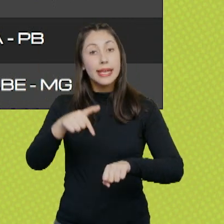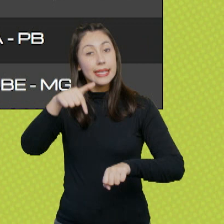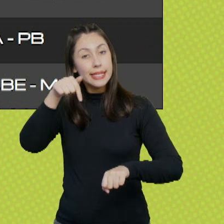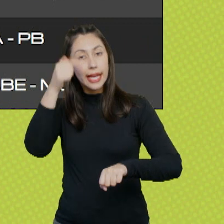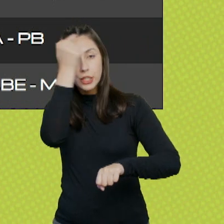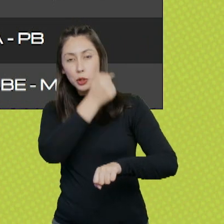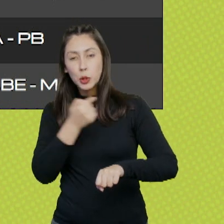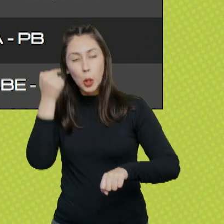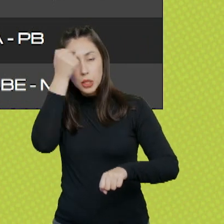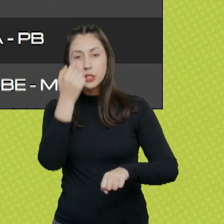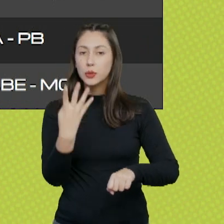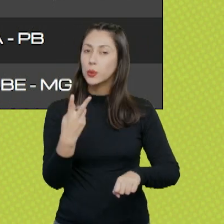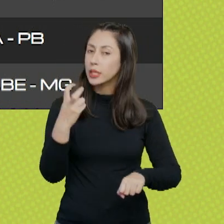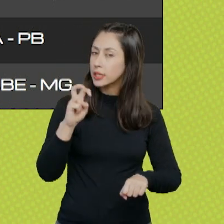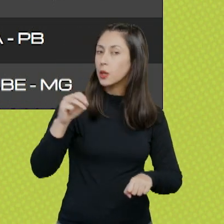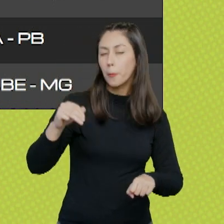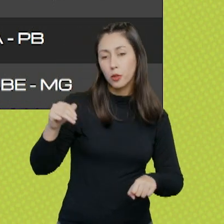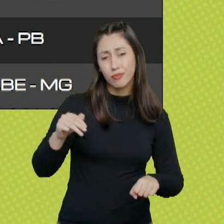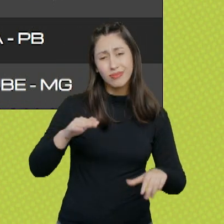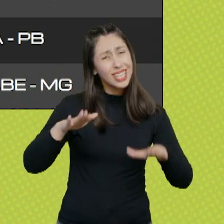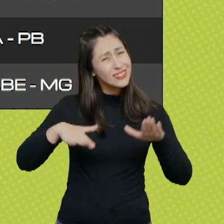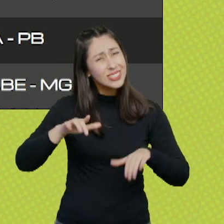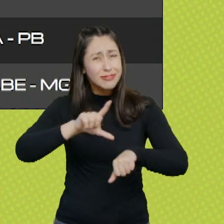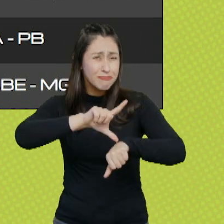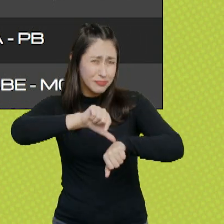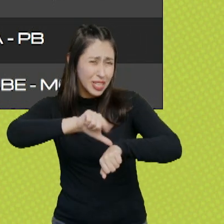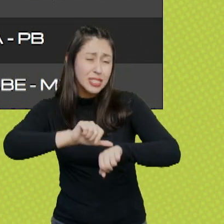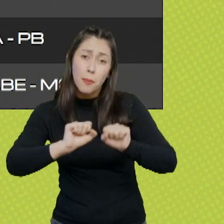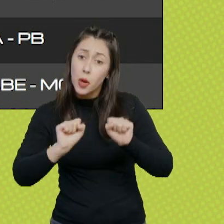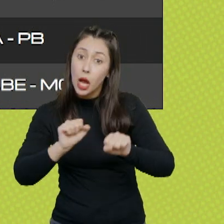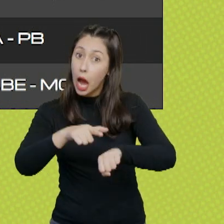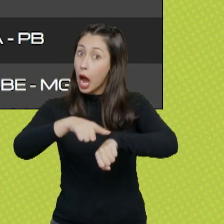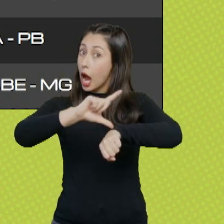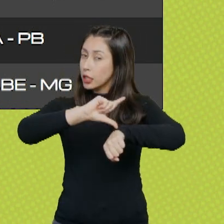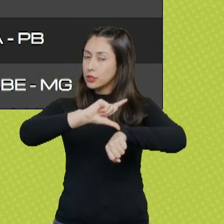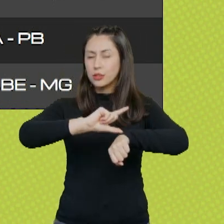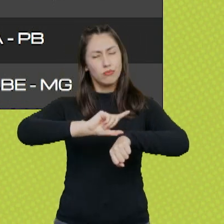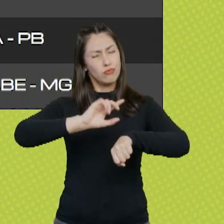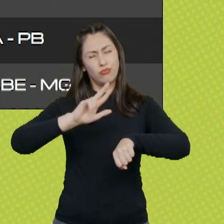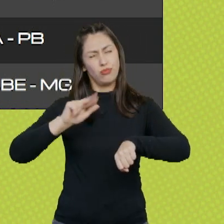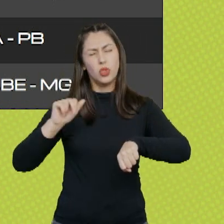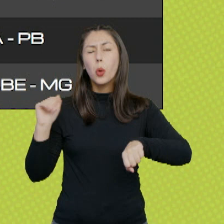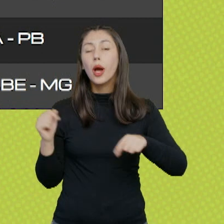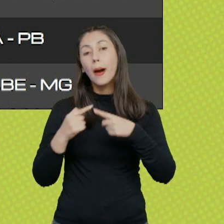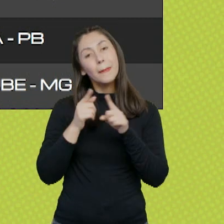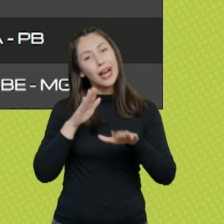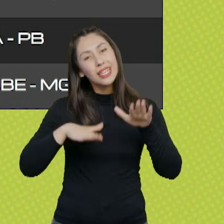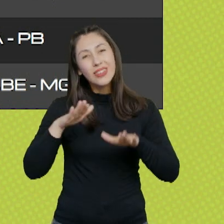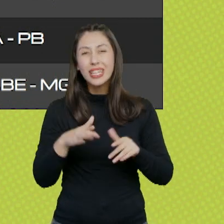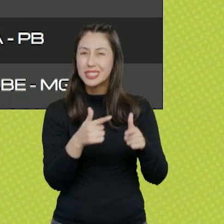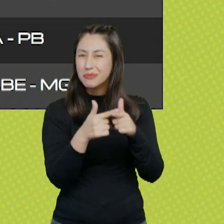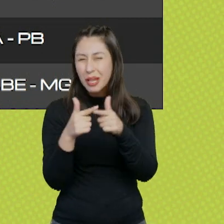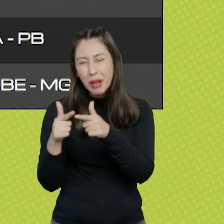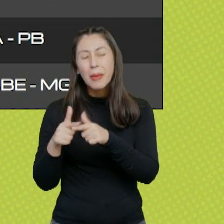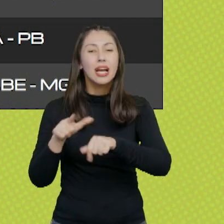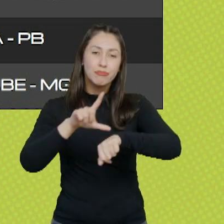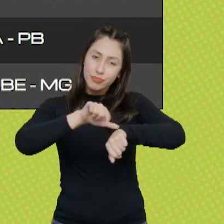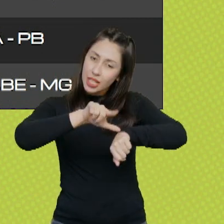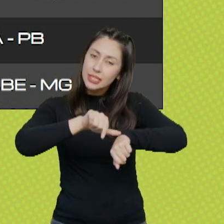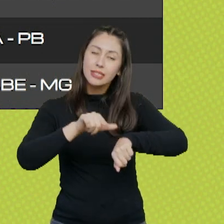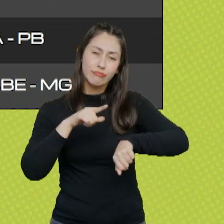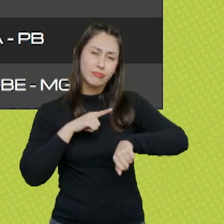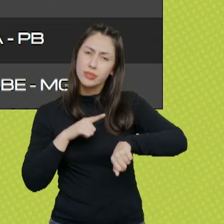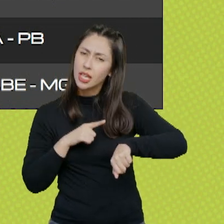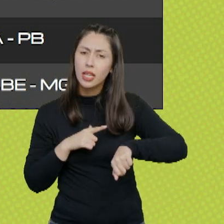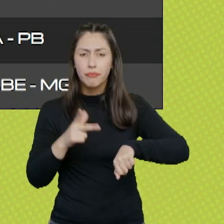pode, dependendo das circunstâncias, pode até haver um atrasinho, nunca antes, mas pode haver um atraso dependendo do que acontecer no jogo anterior por conta de